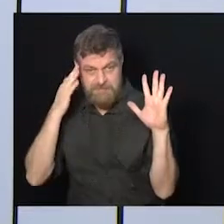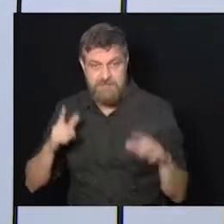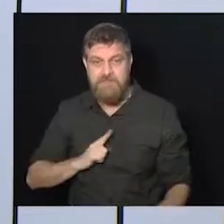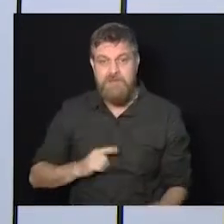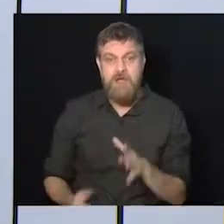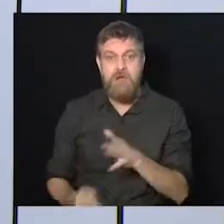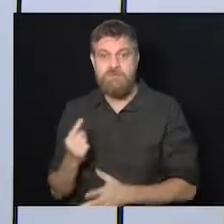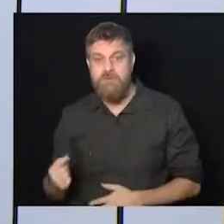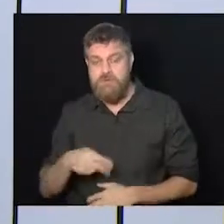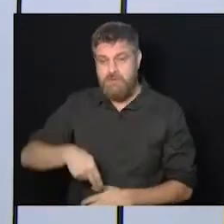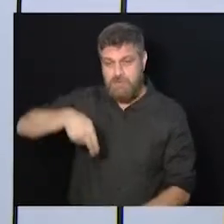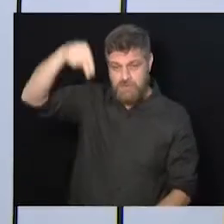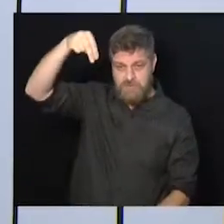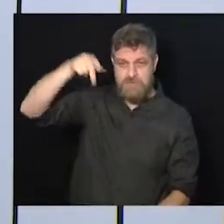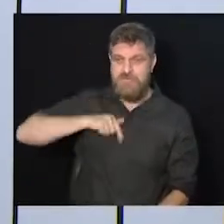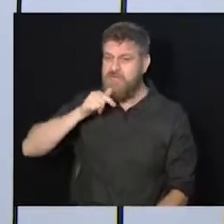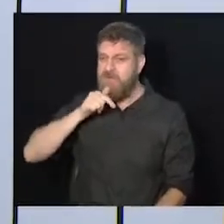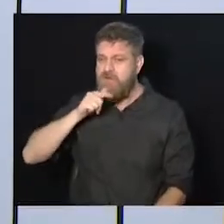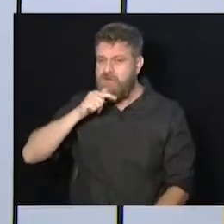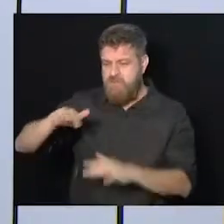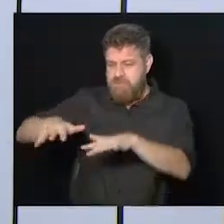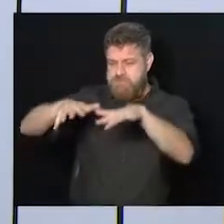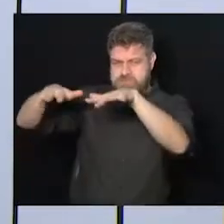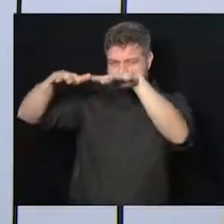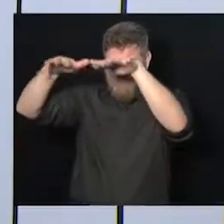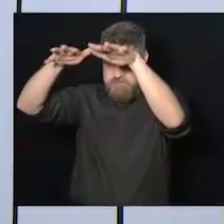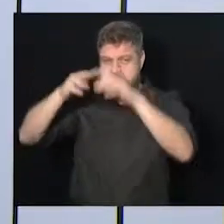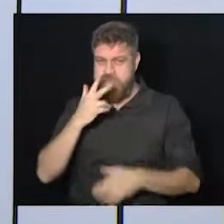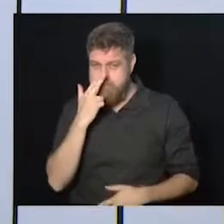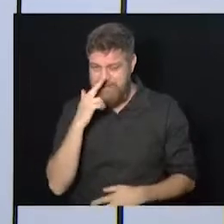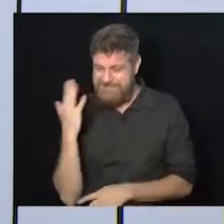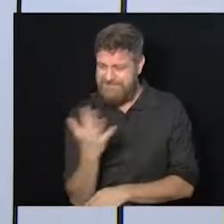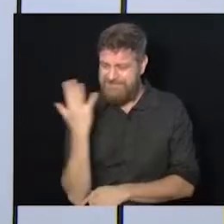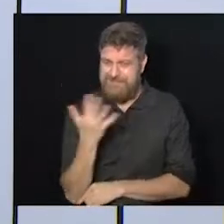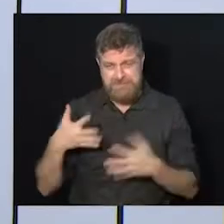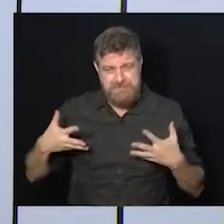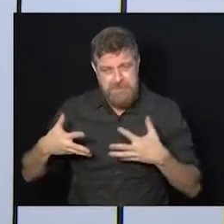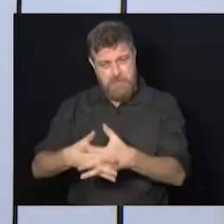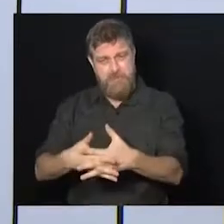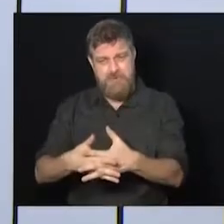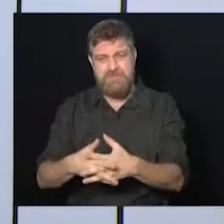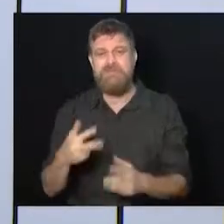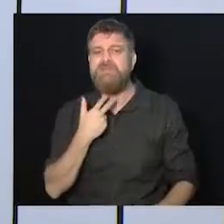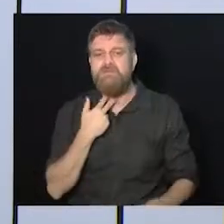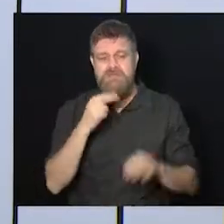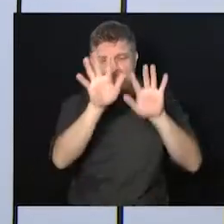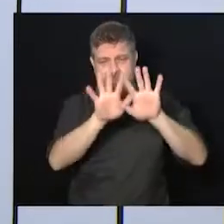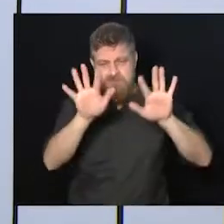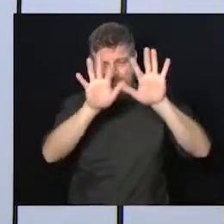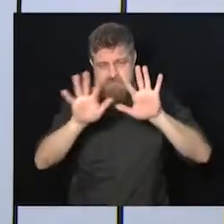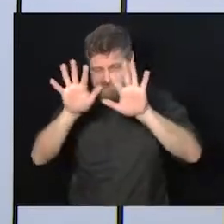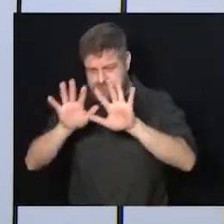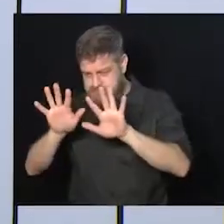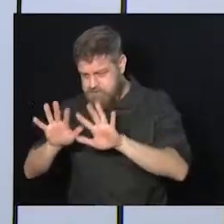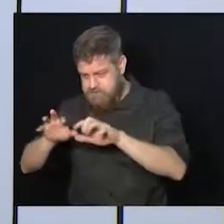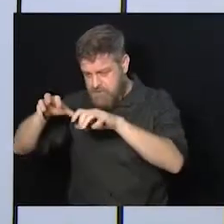excedente na região norte, lá, enchentes lá. Então parece que houve uma barreira climática que impedia que essas nuvens viessem para cá e